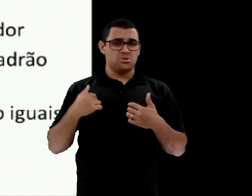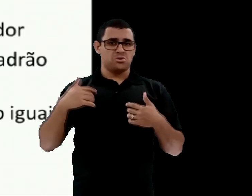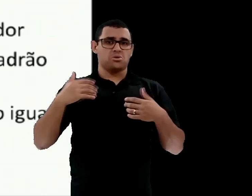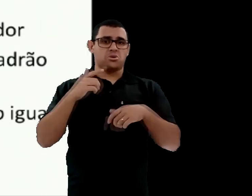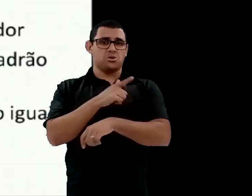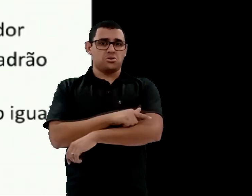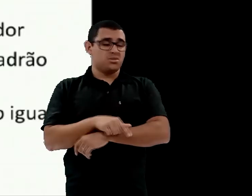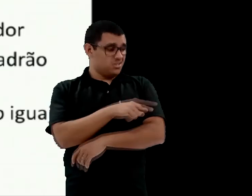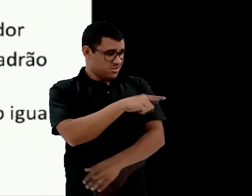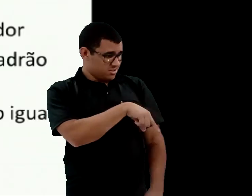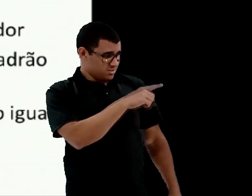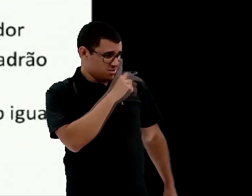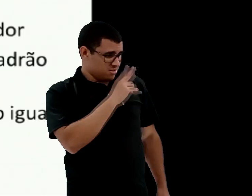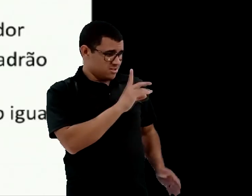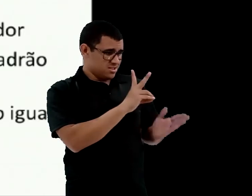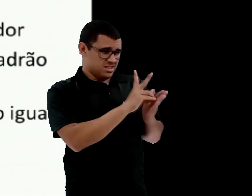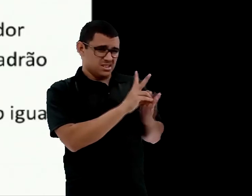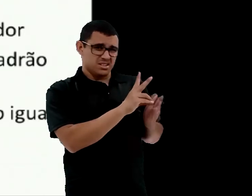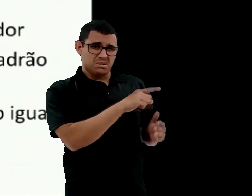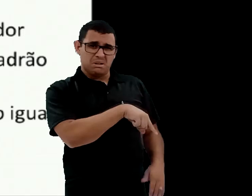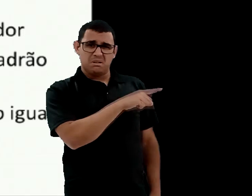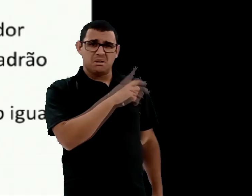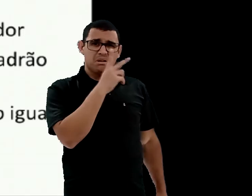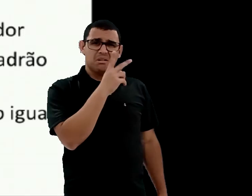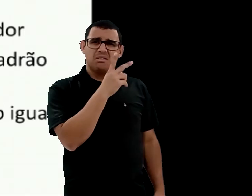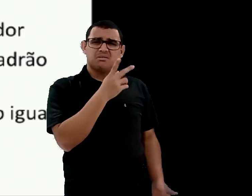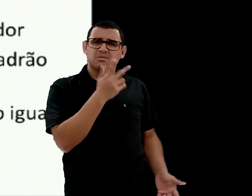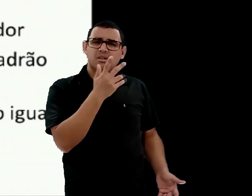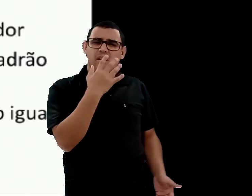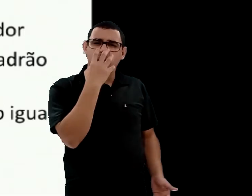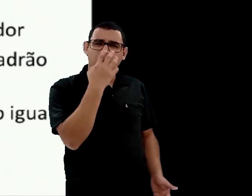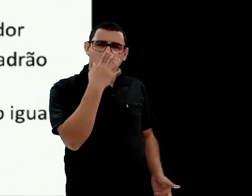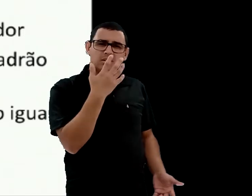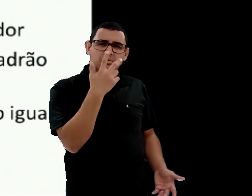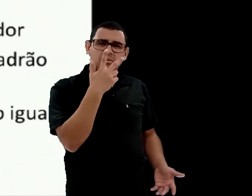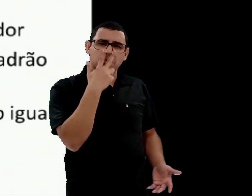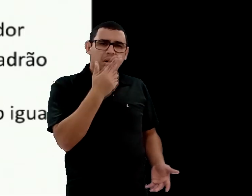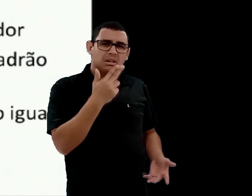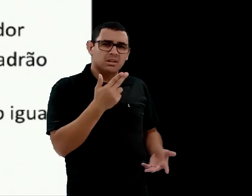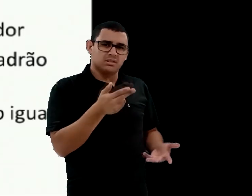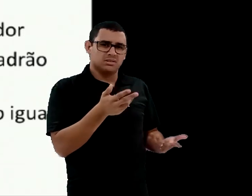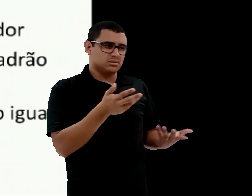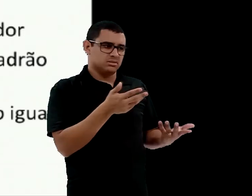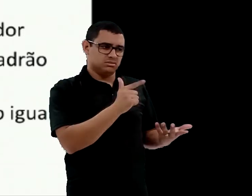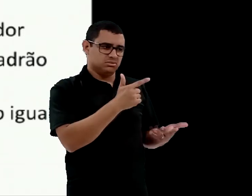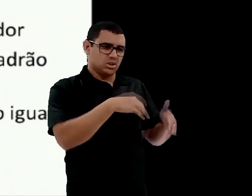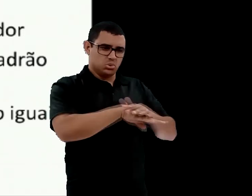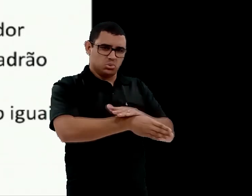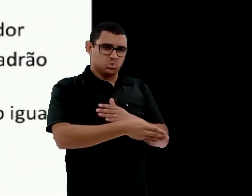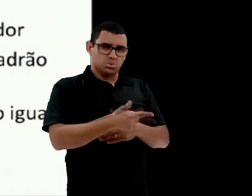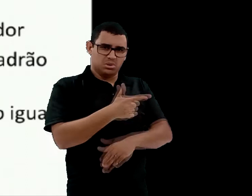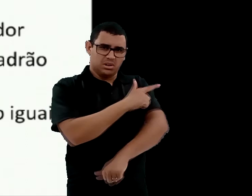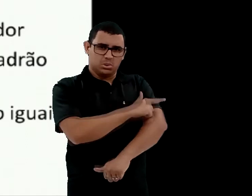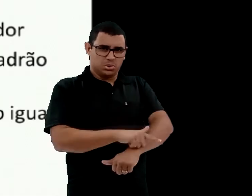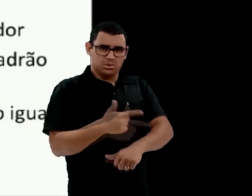que eles encontram, eles vão considerar como selvagens, como bárbaros, certo? Os espanhóis, eles encontraram